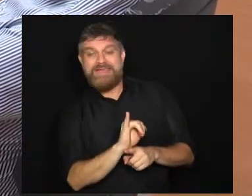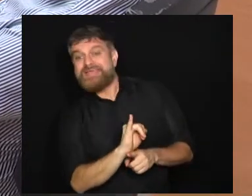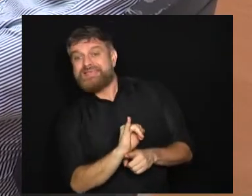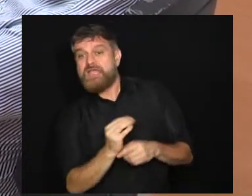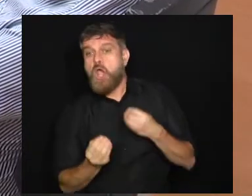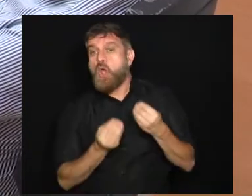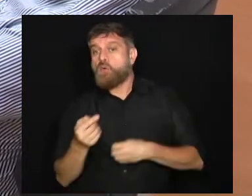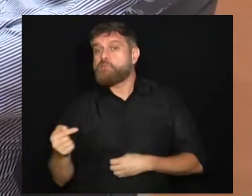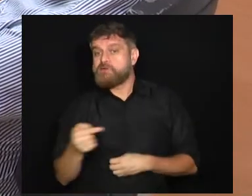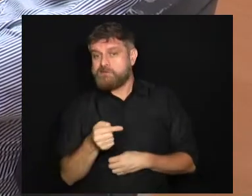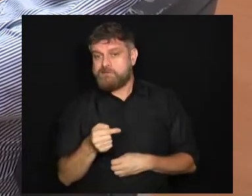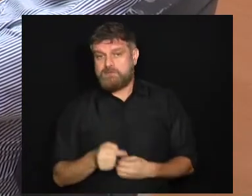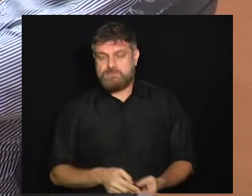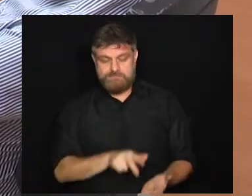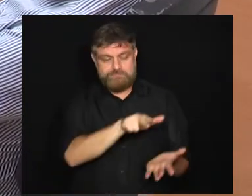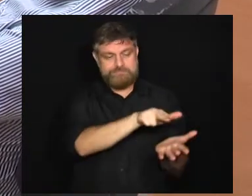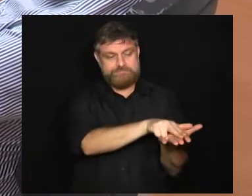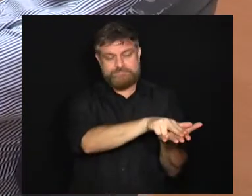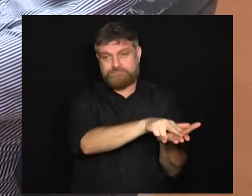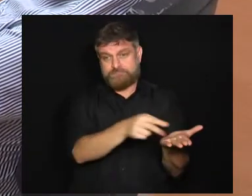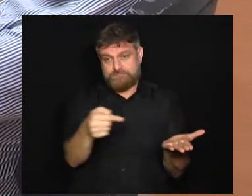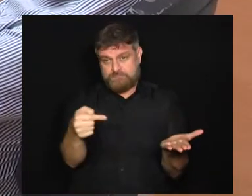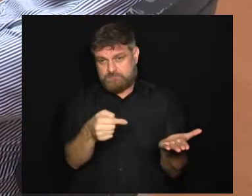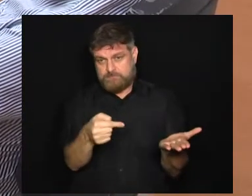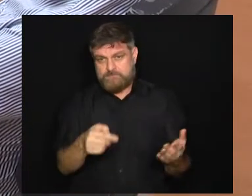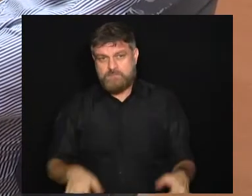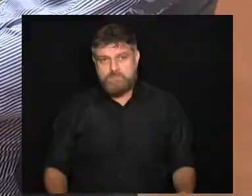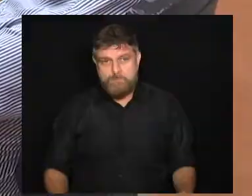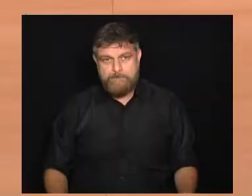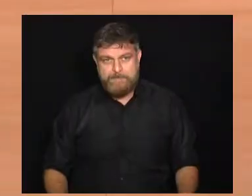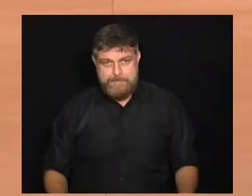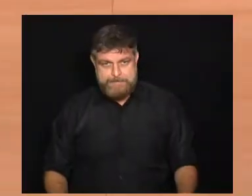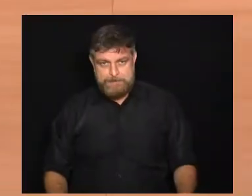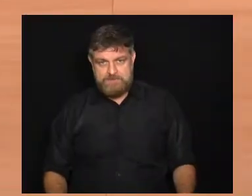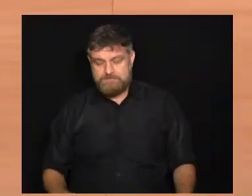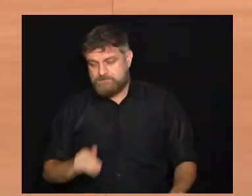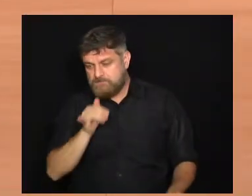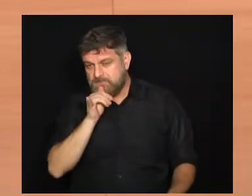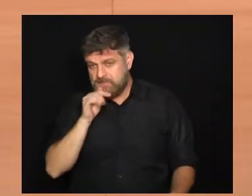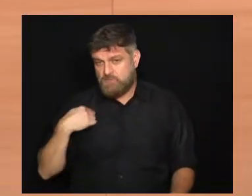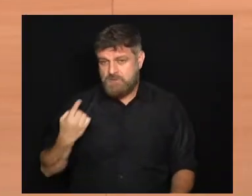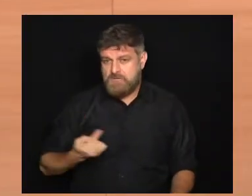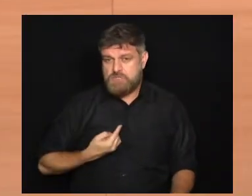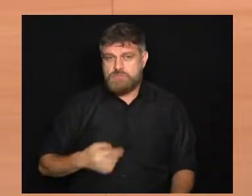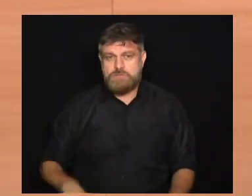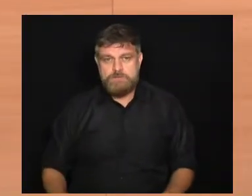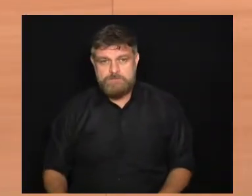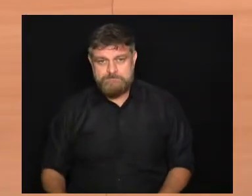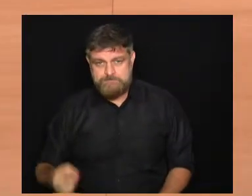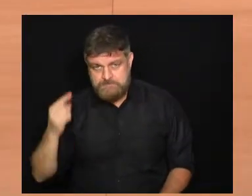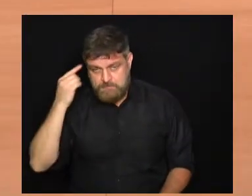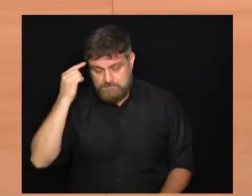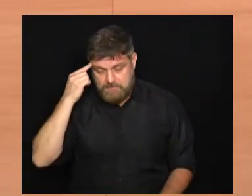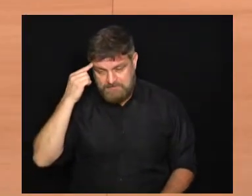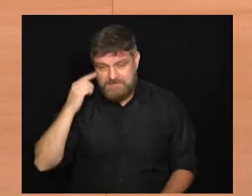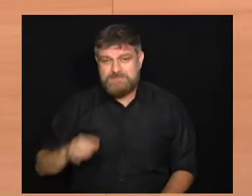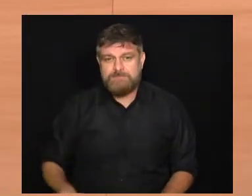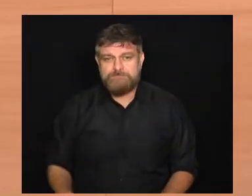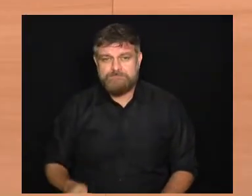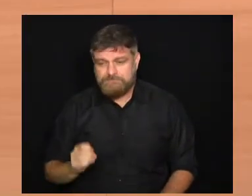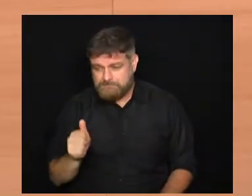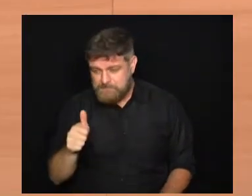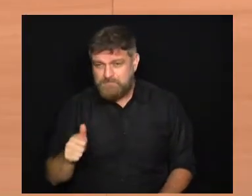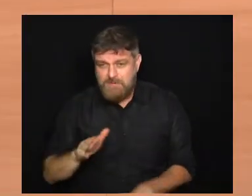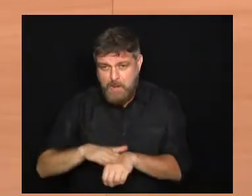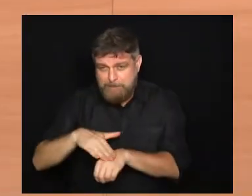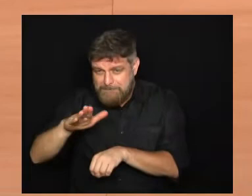Vamos lá. Eu vou falar da uma unidade, vamos supor que a gente reproduz principalmente para o CHOV, que é uma coisa um pouco